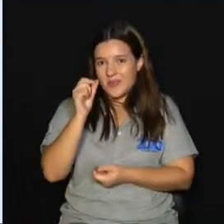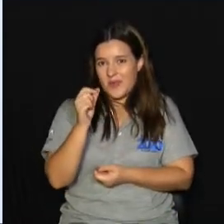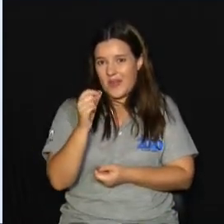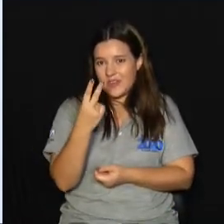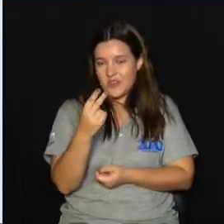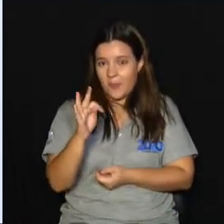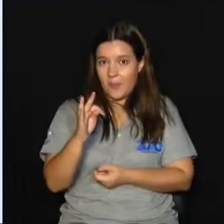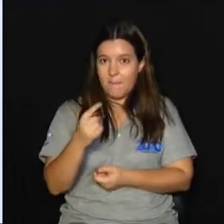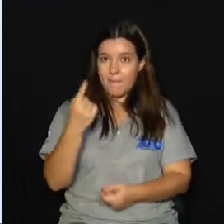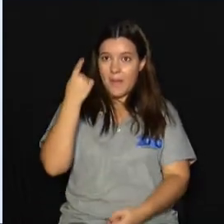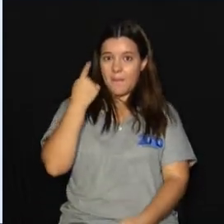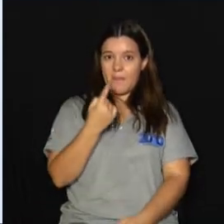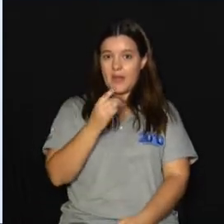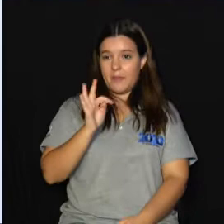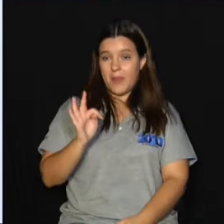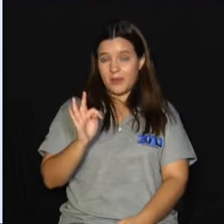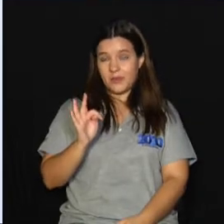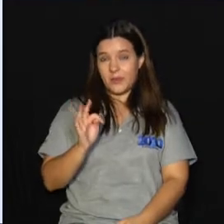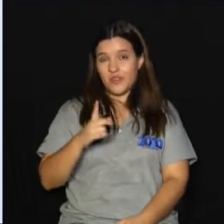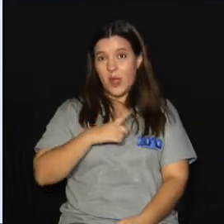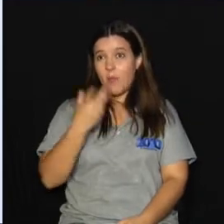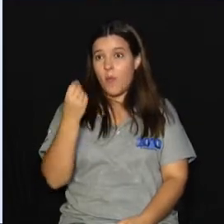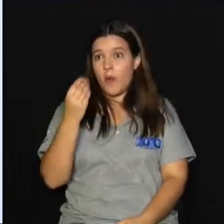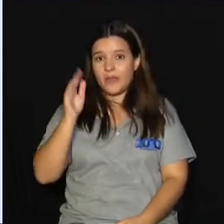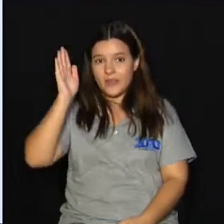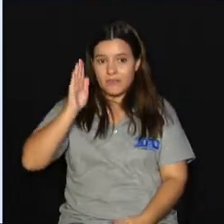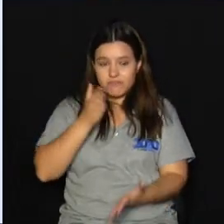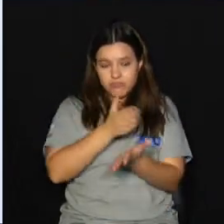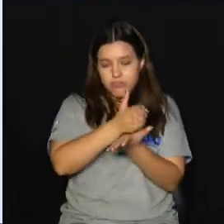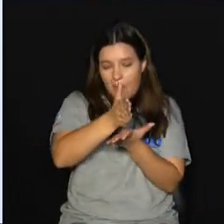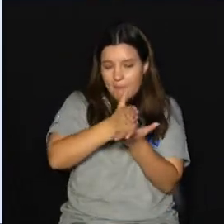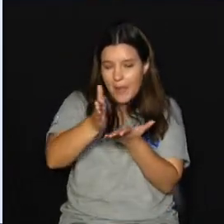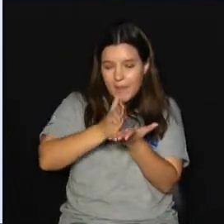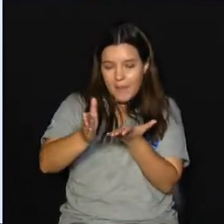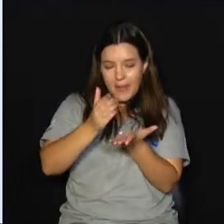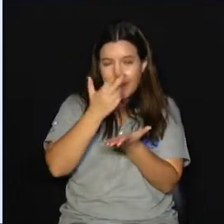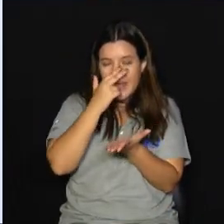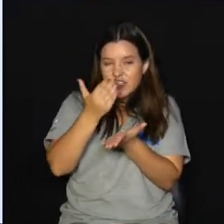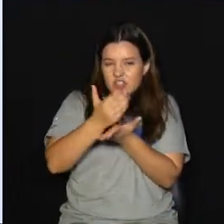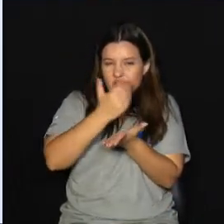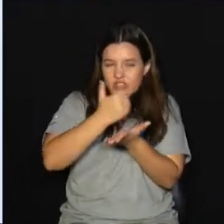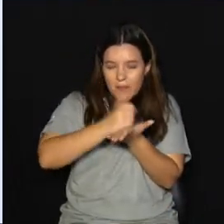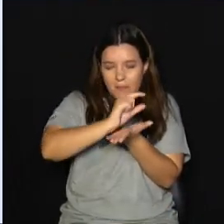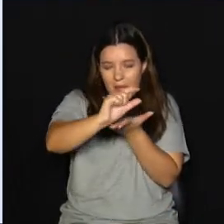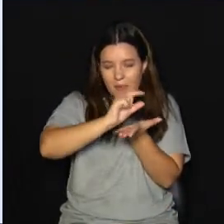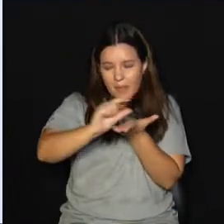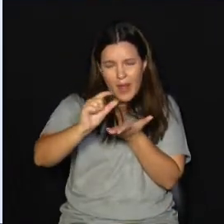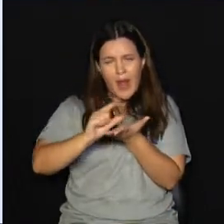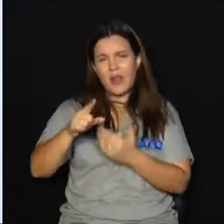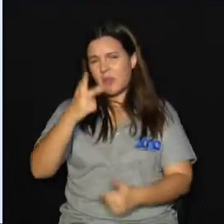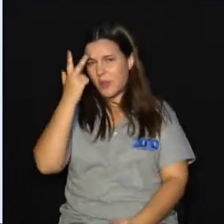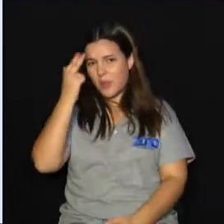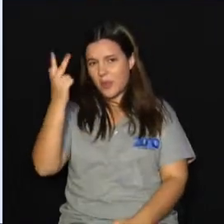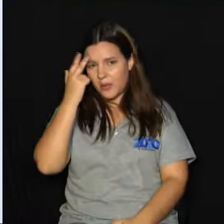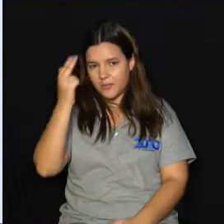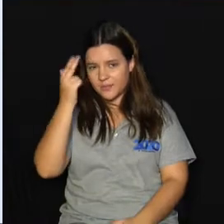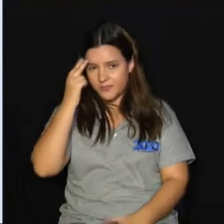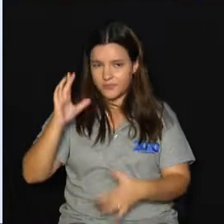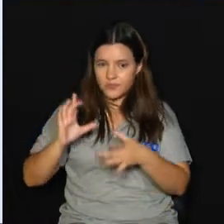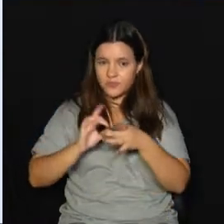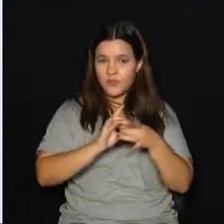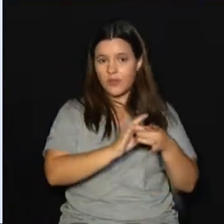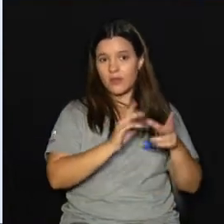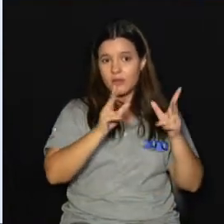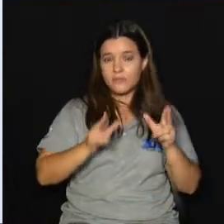acho que essa dispersão entre os partidos num primeiro turno é bem esperada, na verdade, num contexto como o de